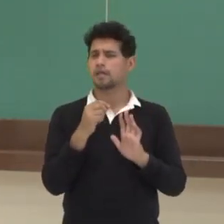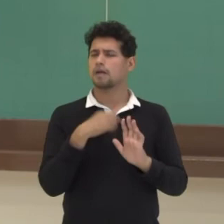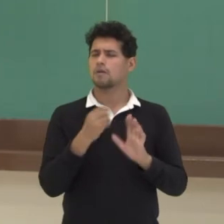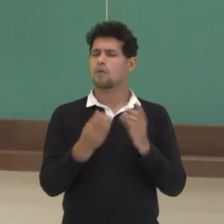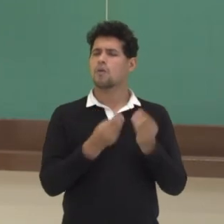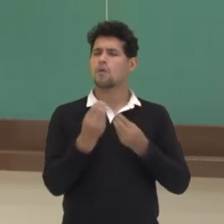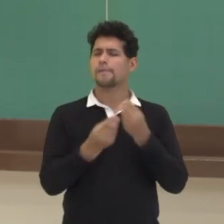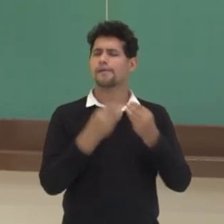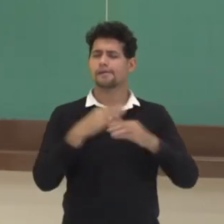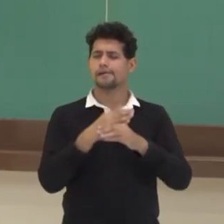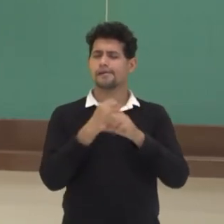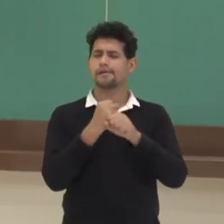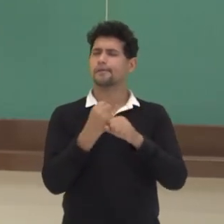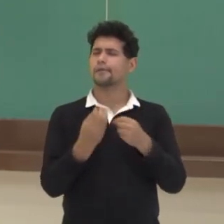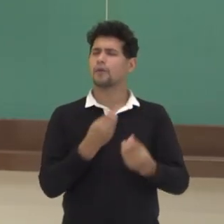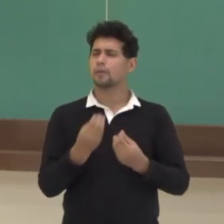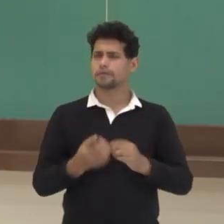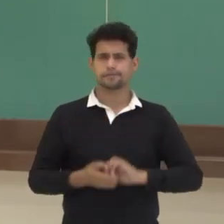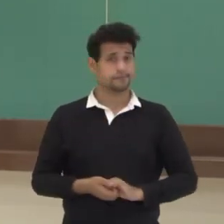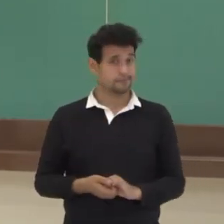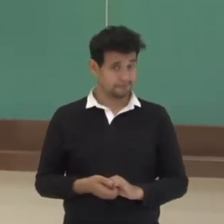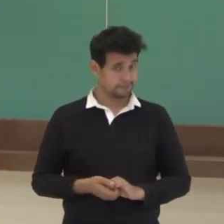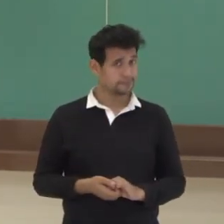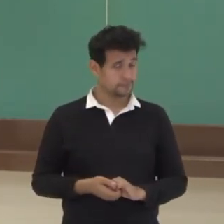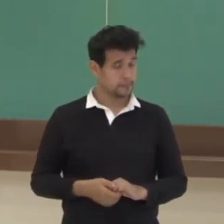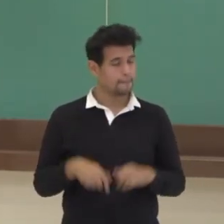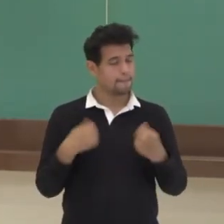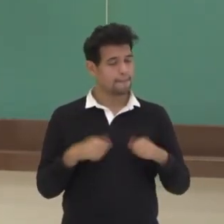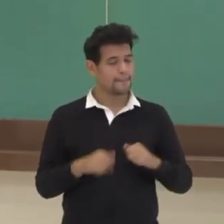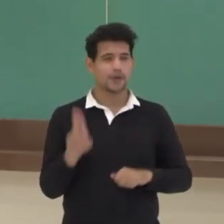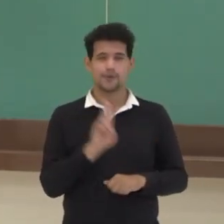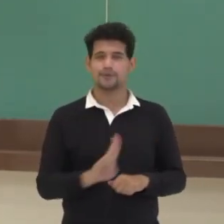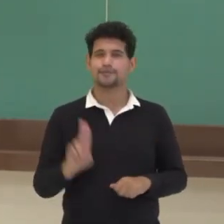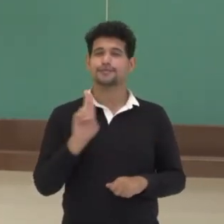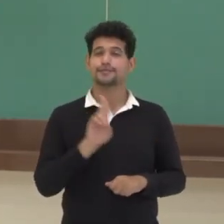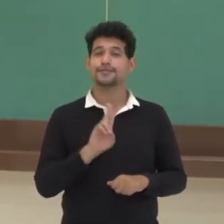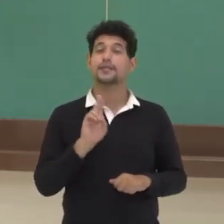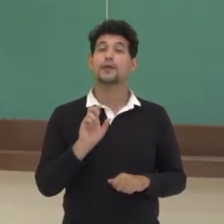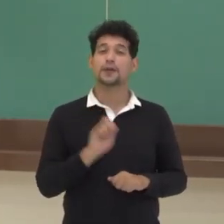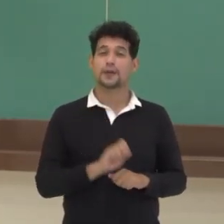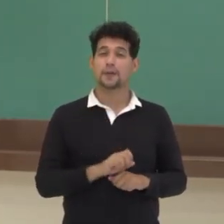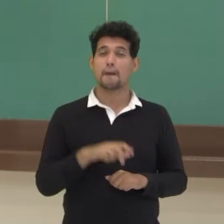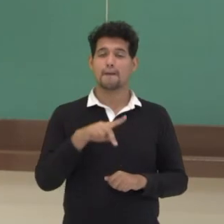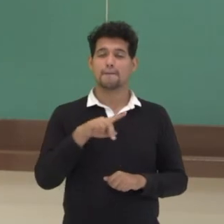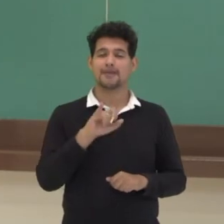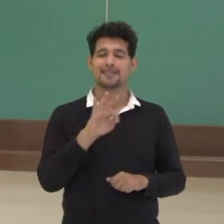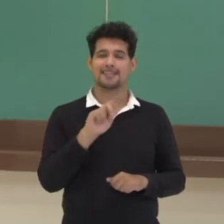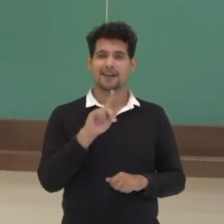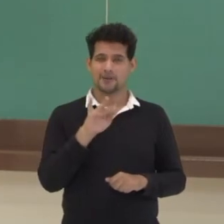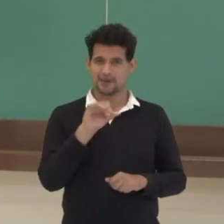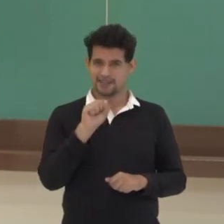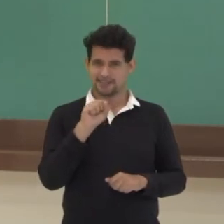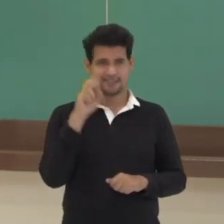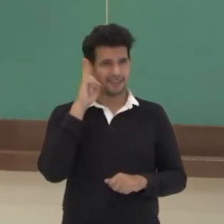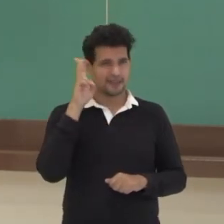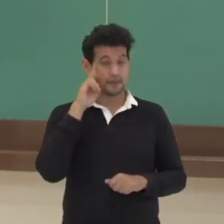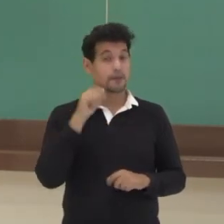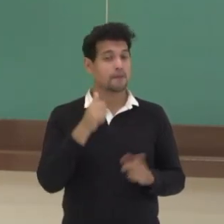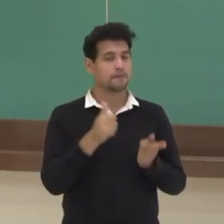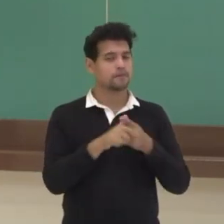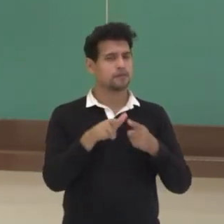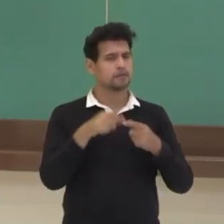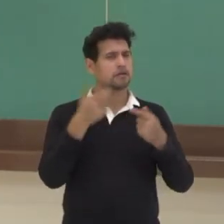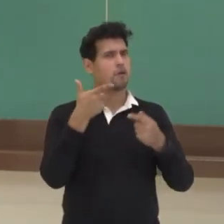eu calculo isso? Eu tenho que usar o Teorema de Pitágoras. Então, fica aí a primeira dica para que